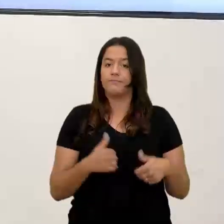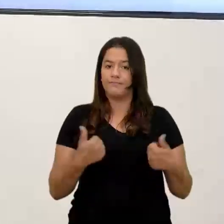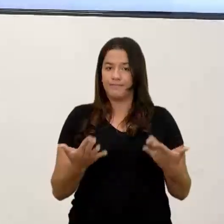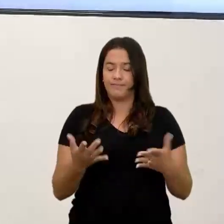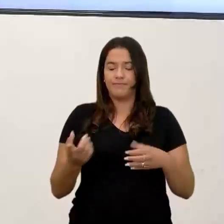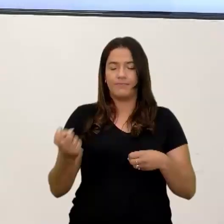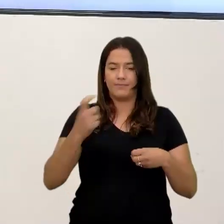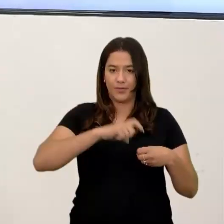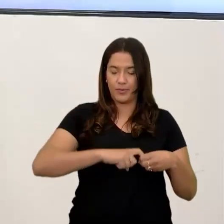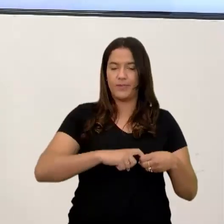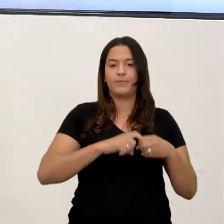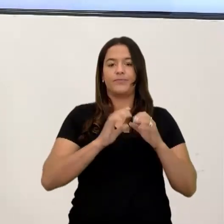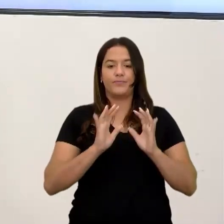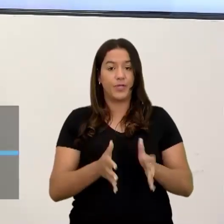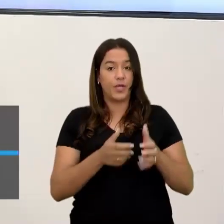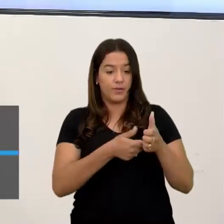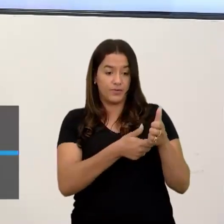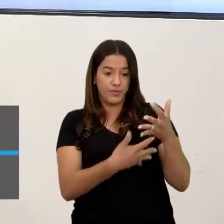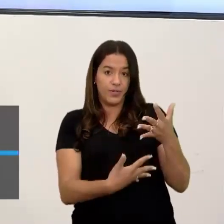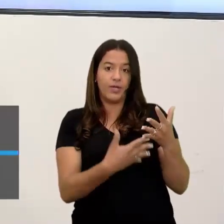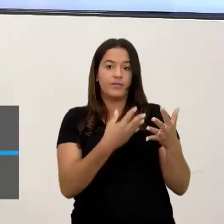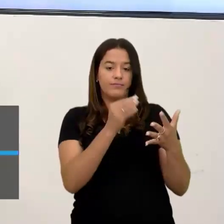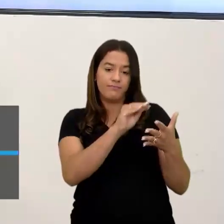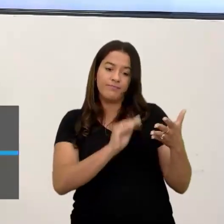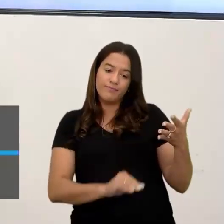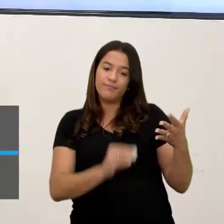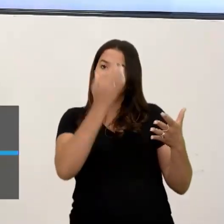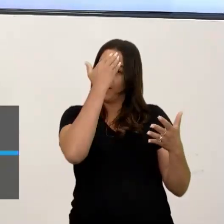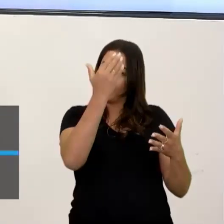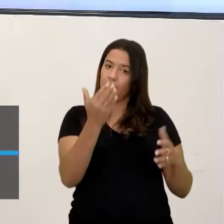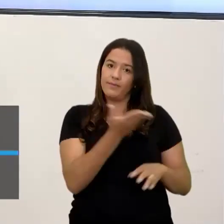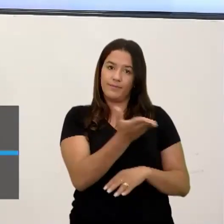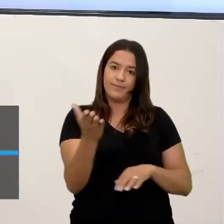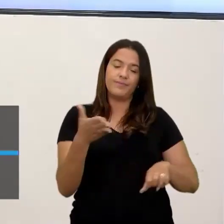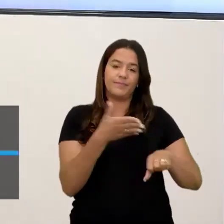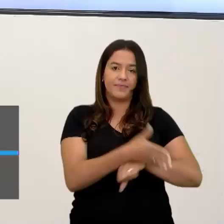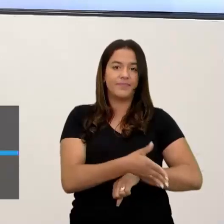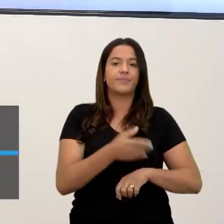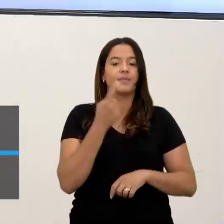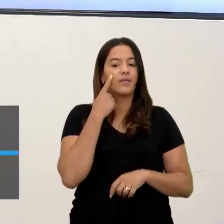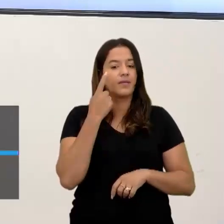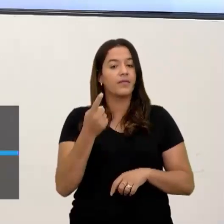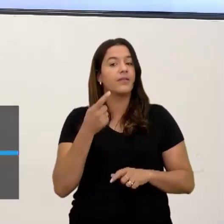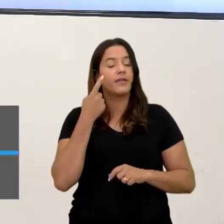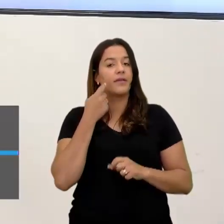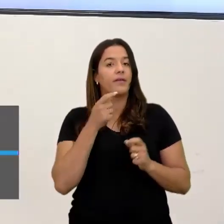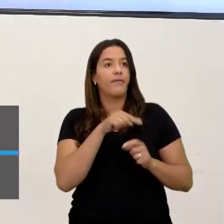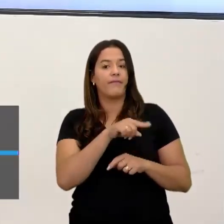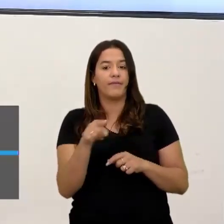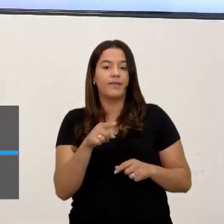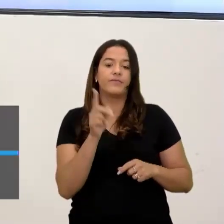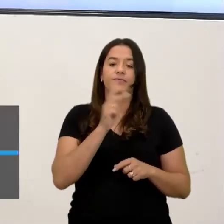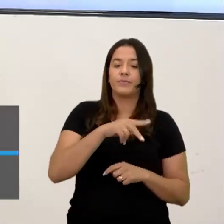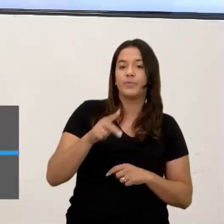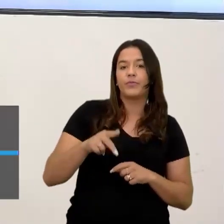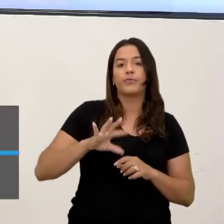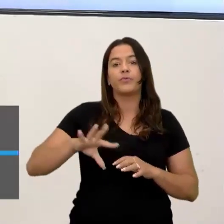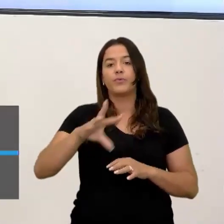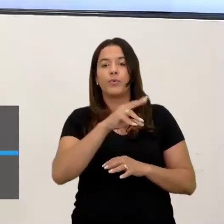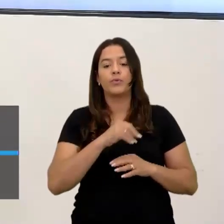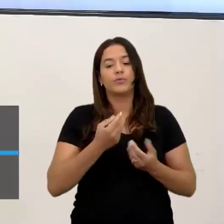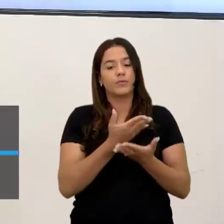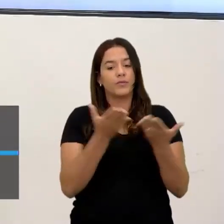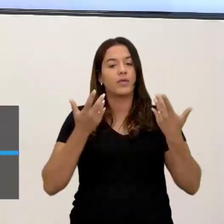E voltamos aqui então com as interações com vocês aqui. Muito obrigada pela participação. Eu queria só saber aqui se os nossos produtores, o nosso diretor